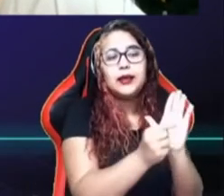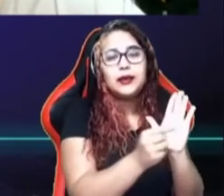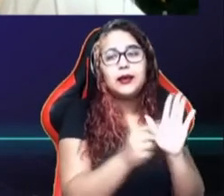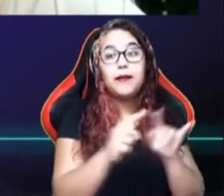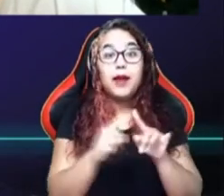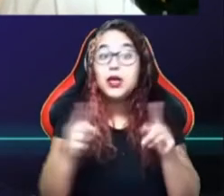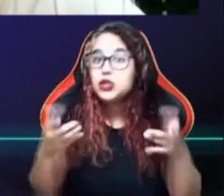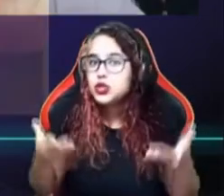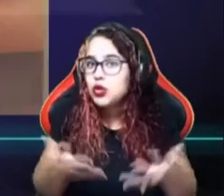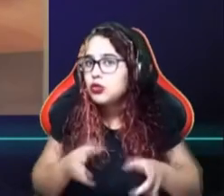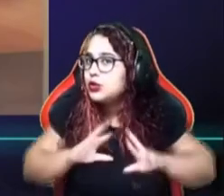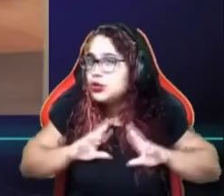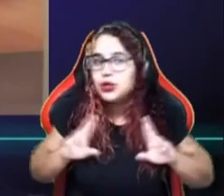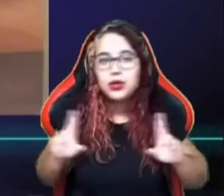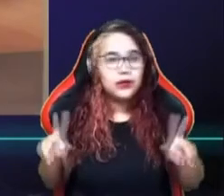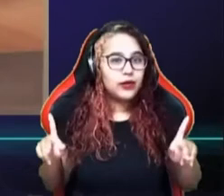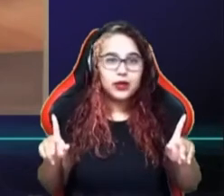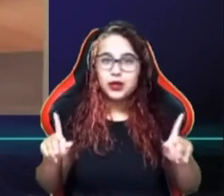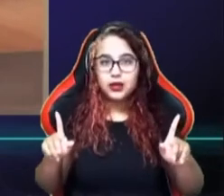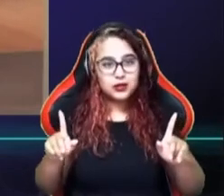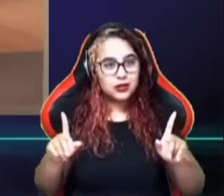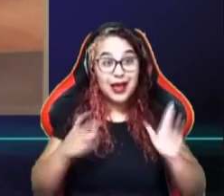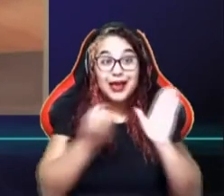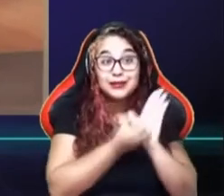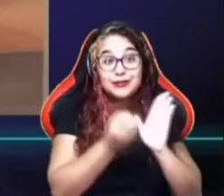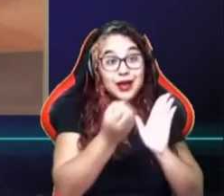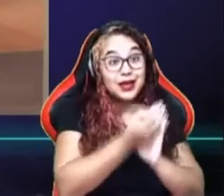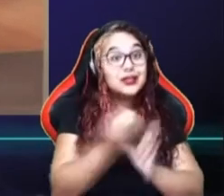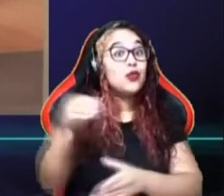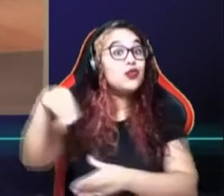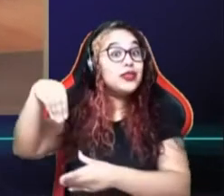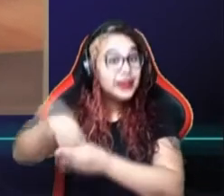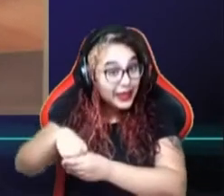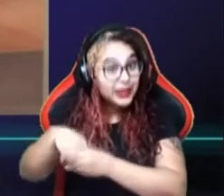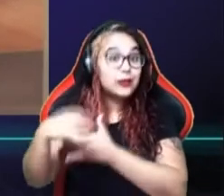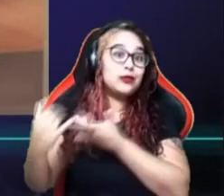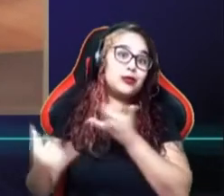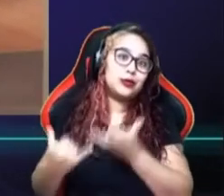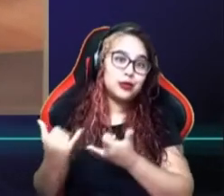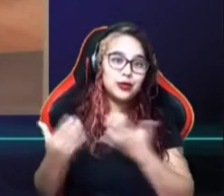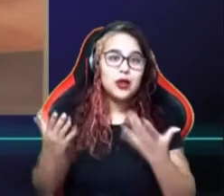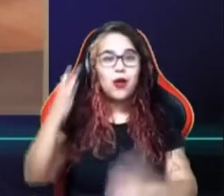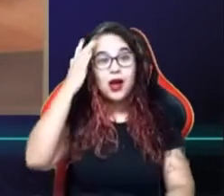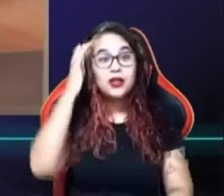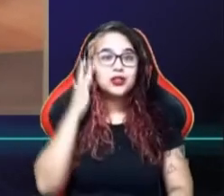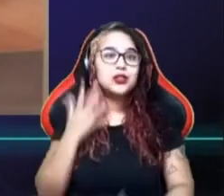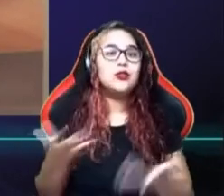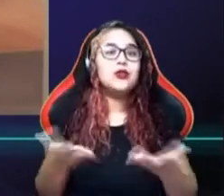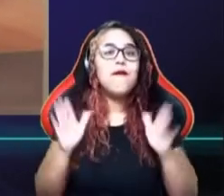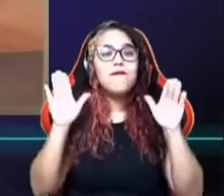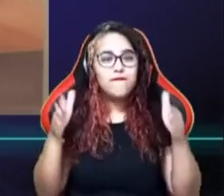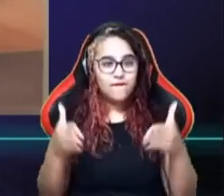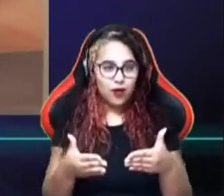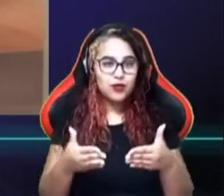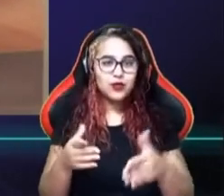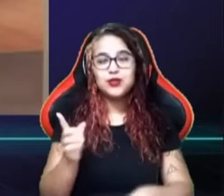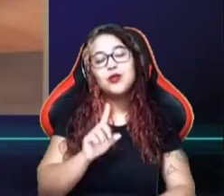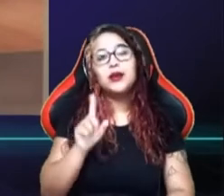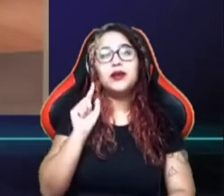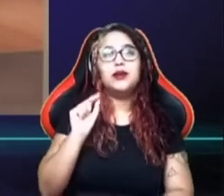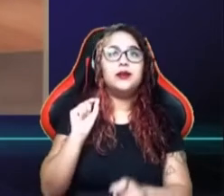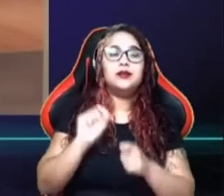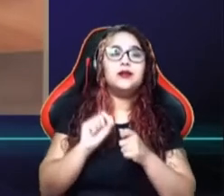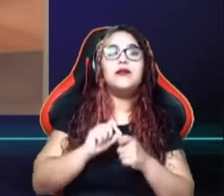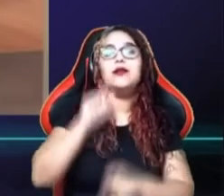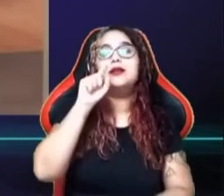está acontecendo é das marcas estarem nos jogos, né? Então essa é uma primeira coisa que eu acho que vai ser o foco aqui, de que não é que você vai fazer o jogo